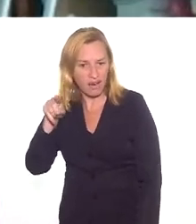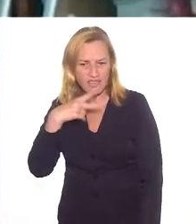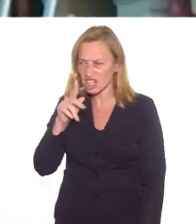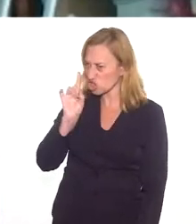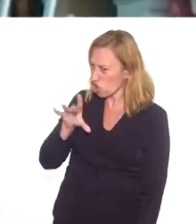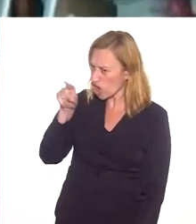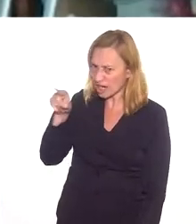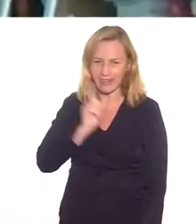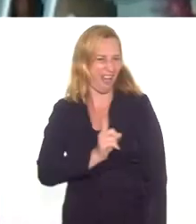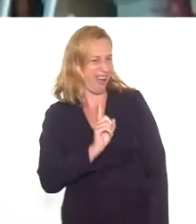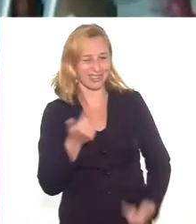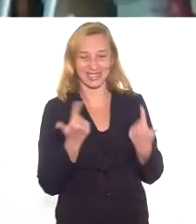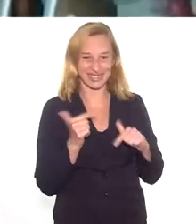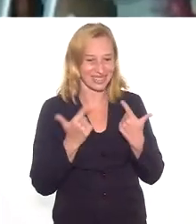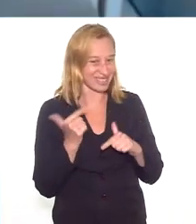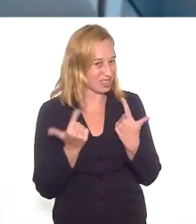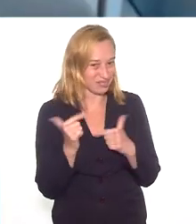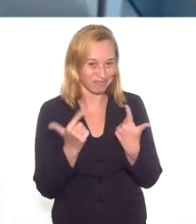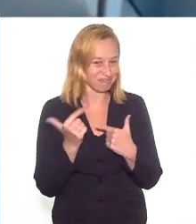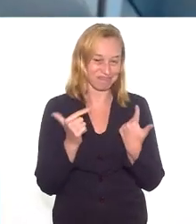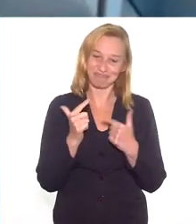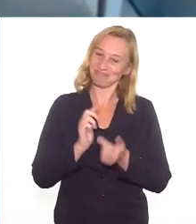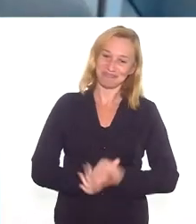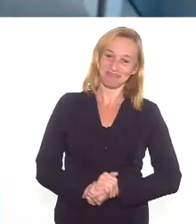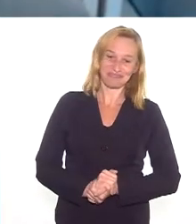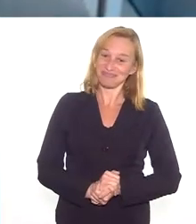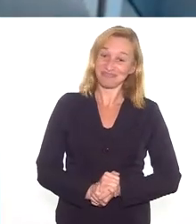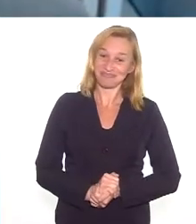aqui não se fala swahili.